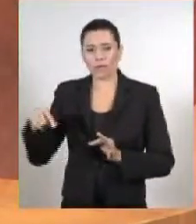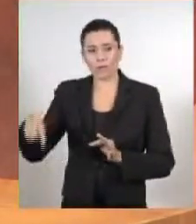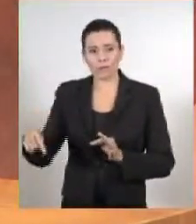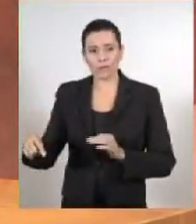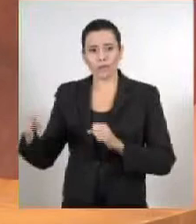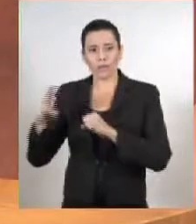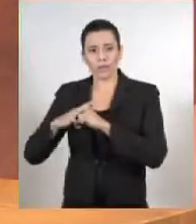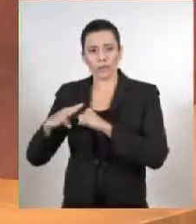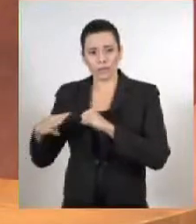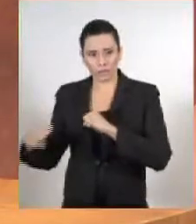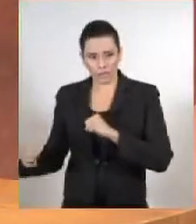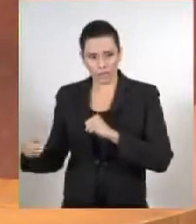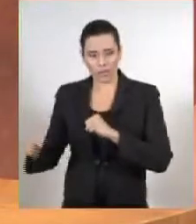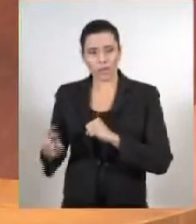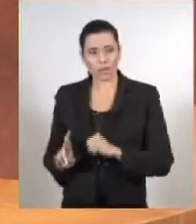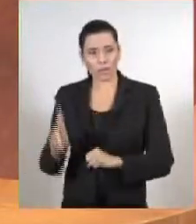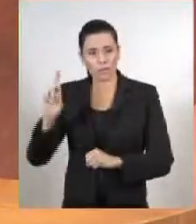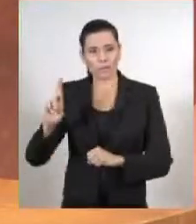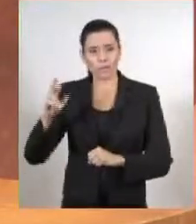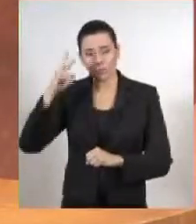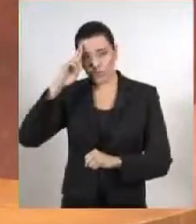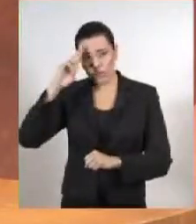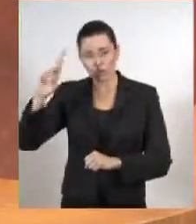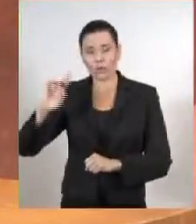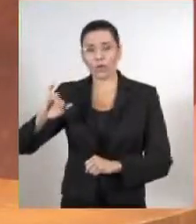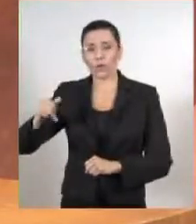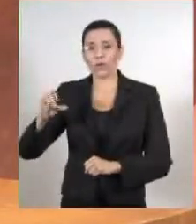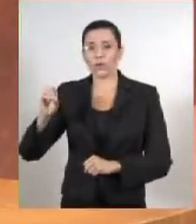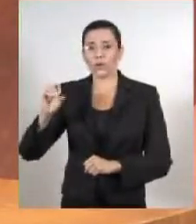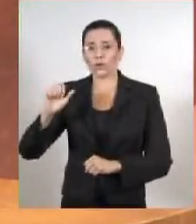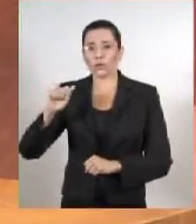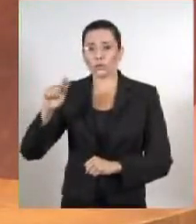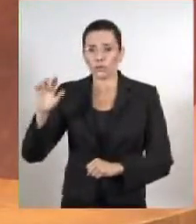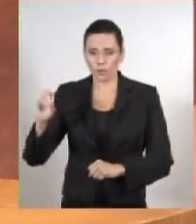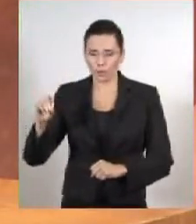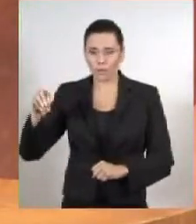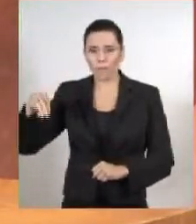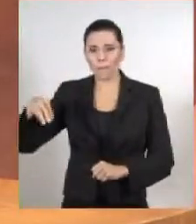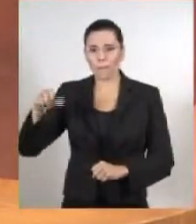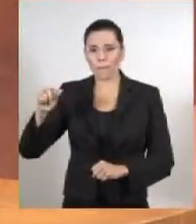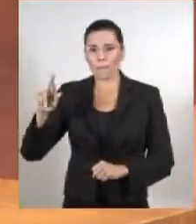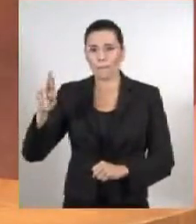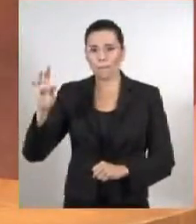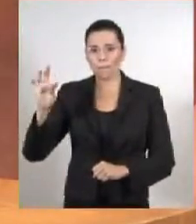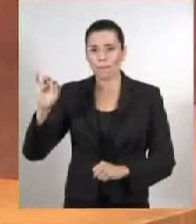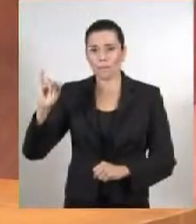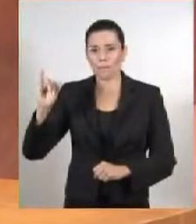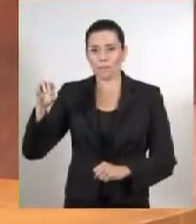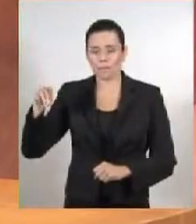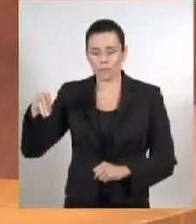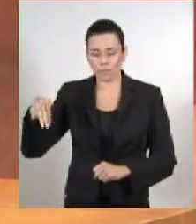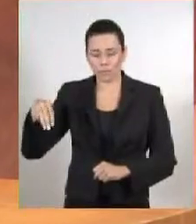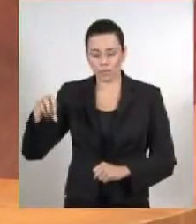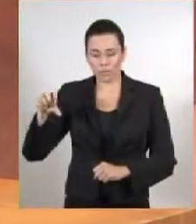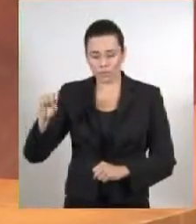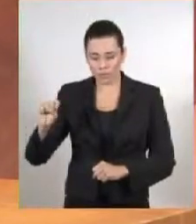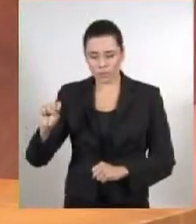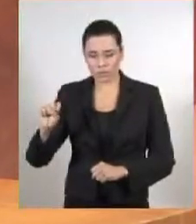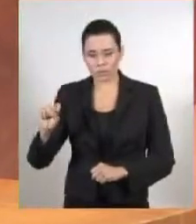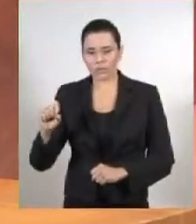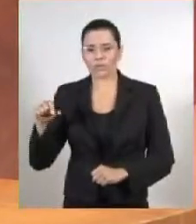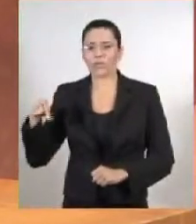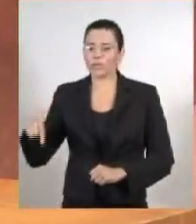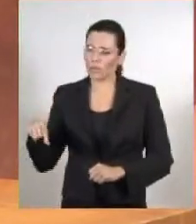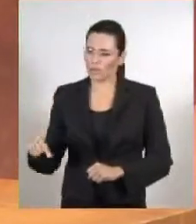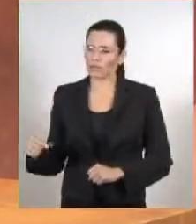do superintendente João Martins, se colocou à inteira disposição para acompanhar, para poder